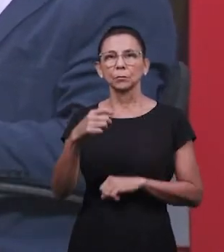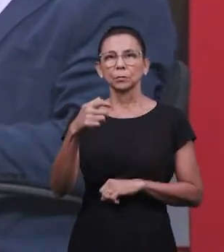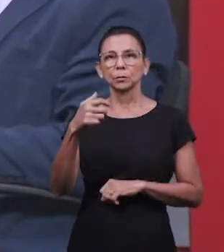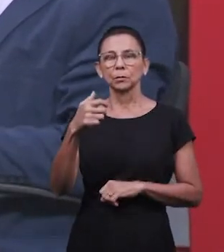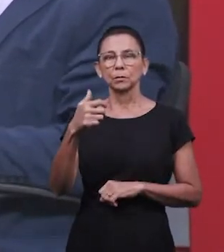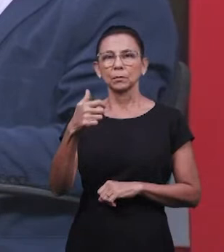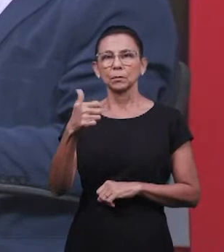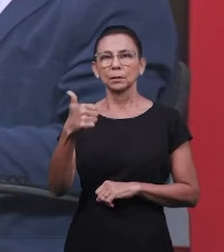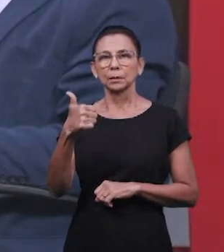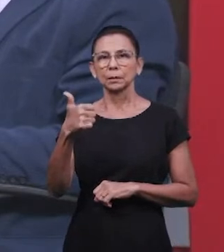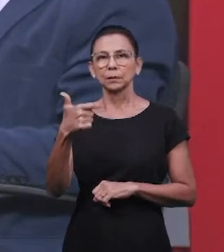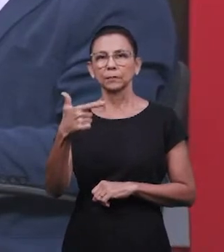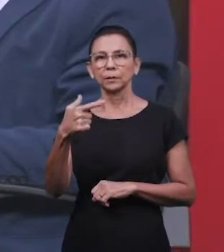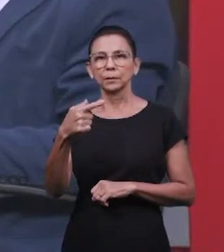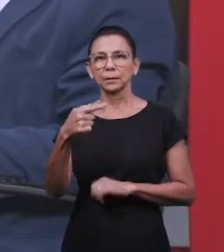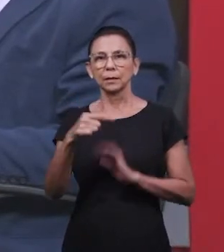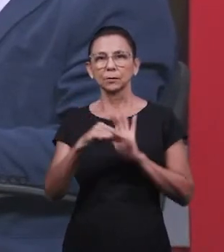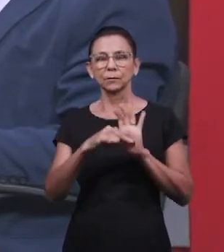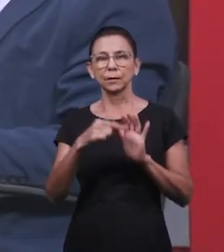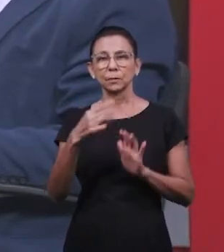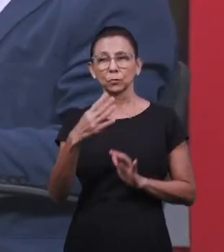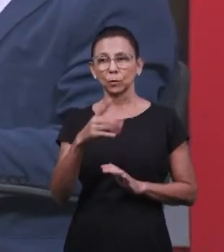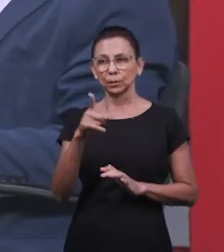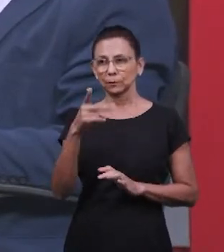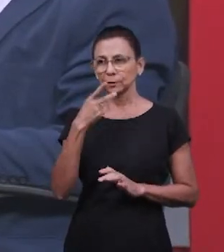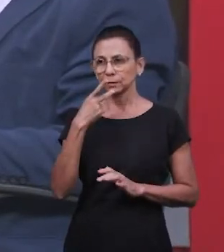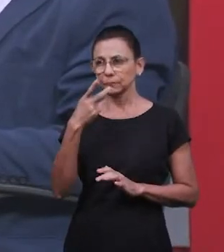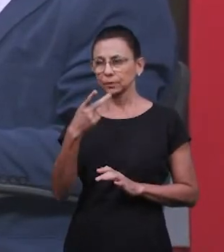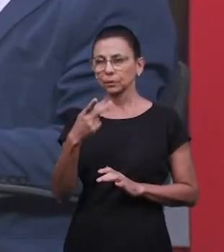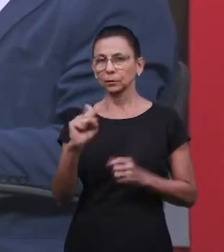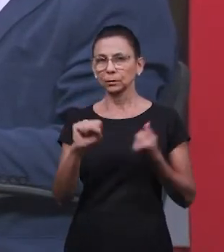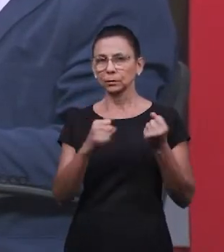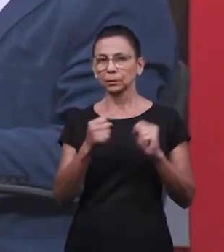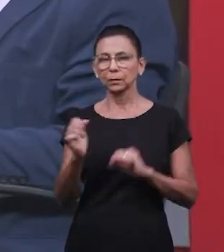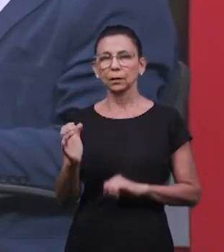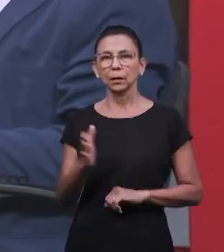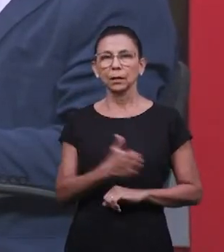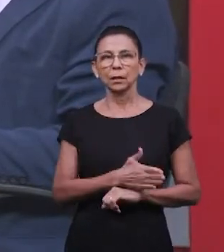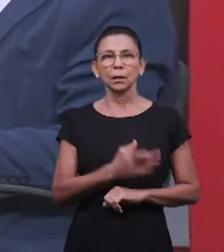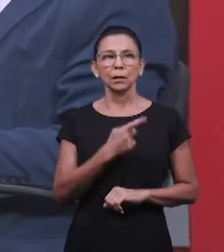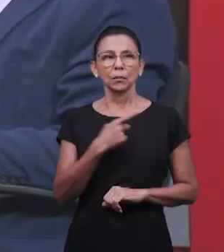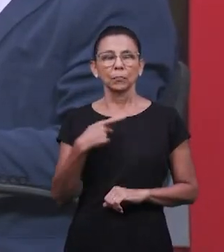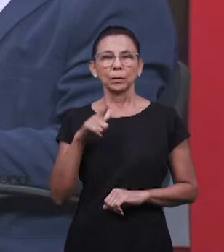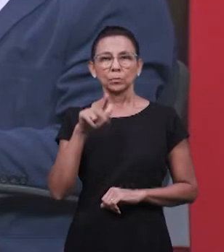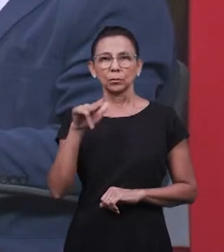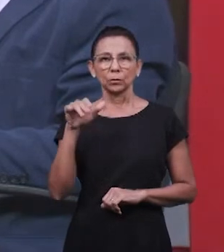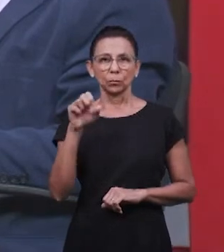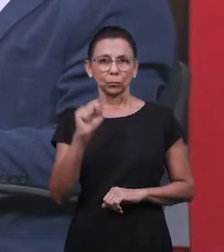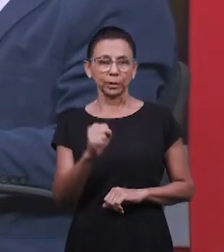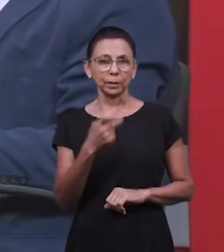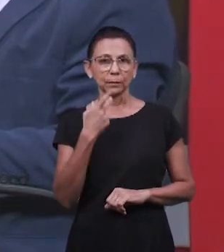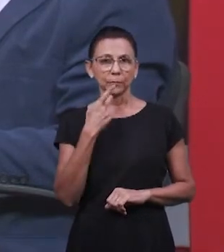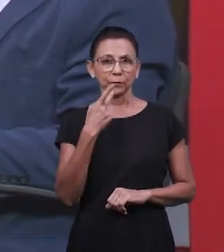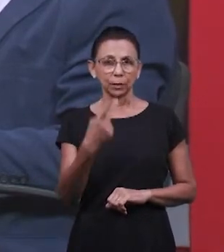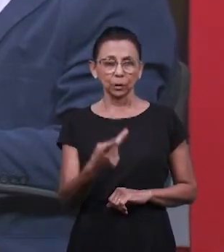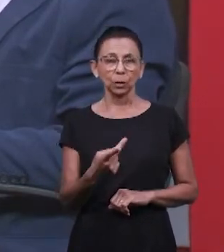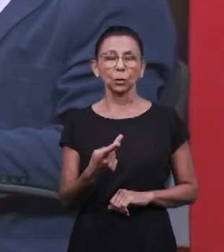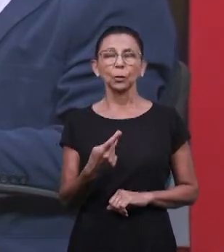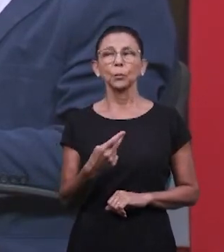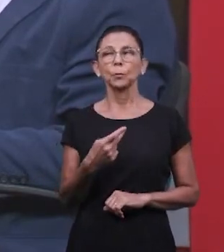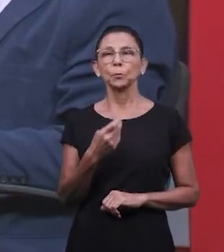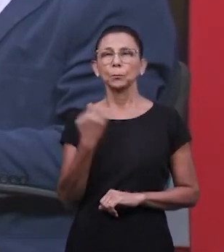aqui. Fala. E aí, pastor Josias, o pastor Luiz Eugênio traz uma questão muito importante, que é o exemplo. Nas